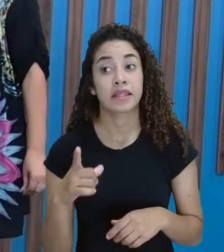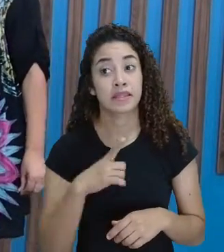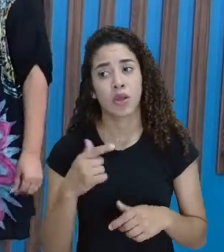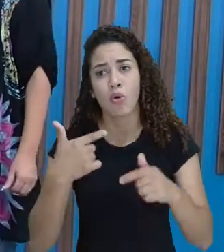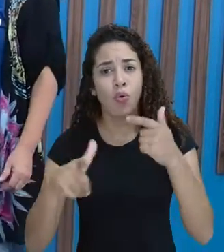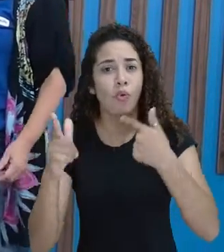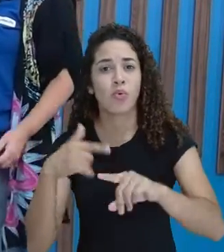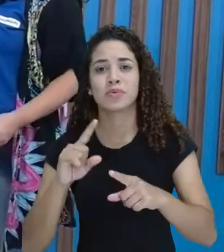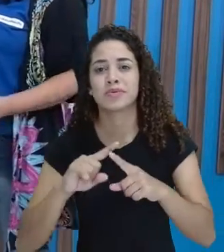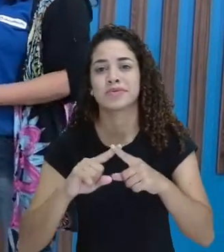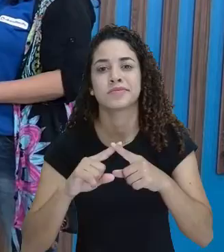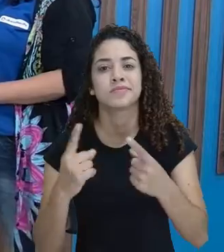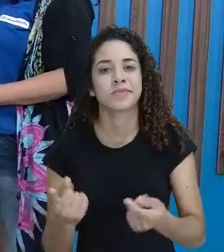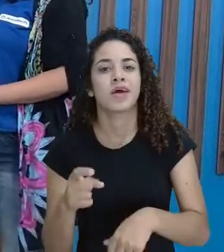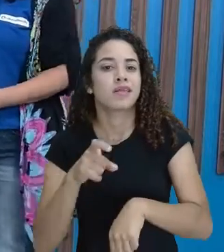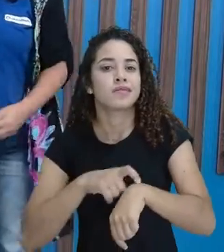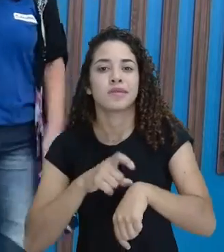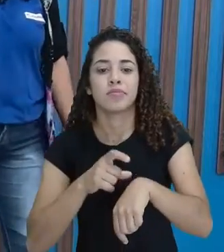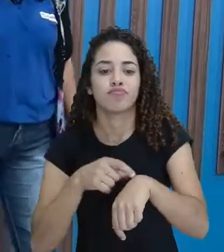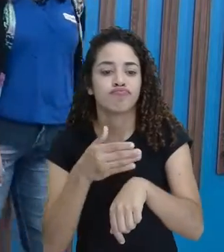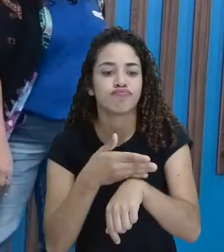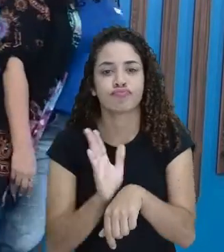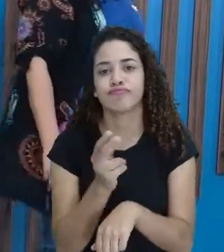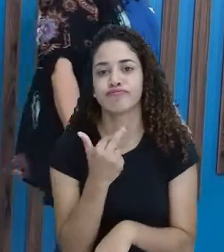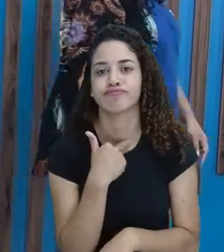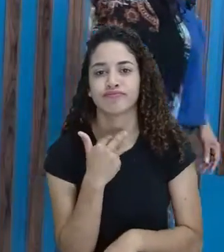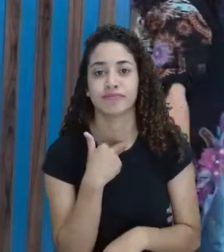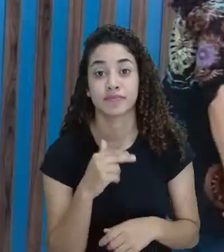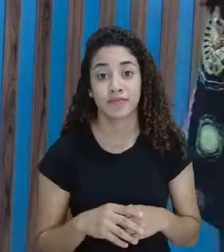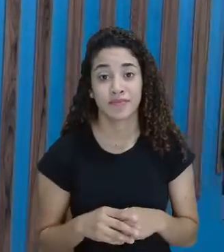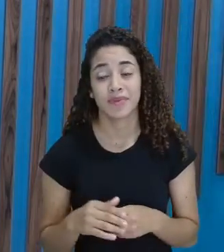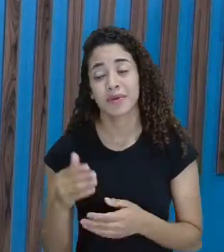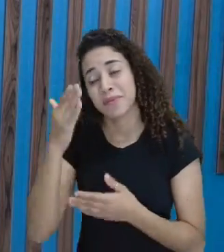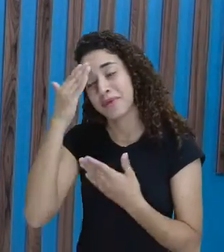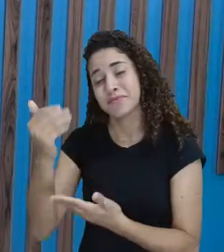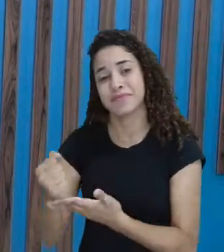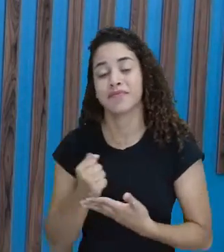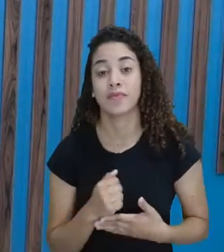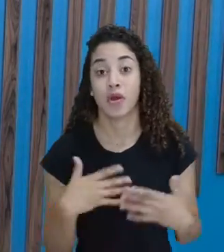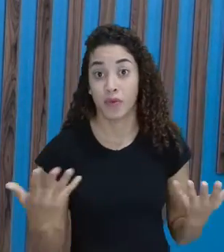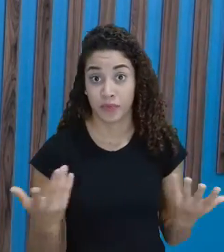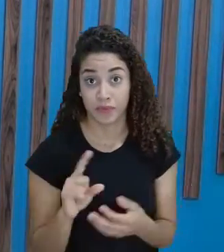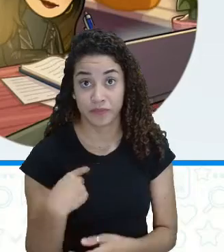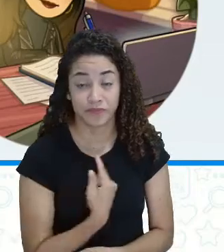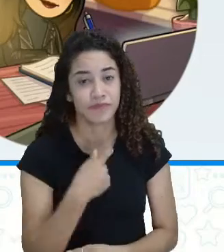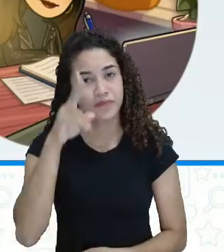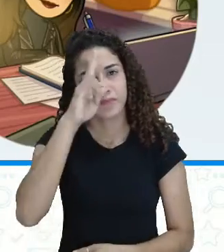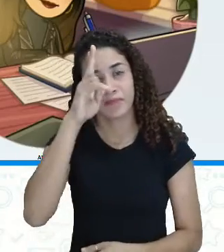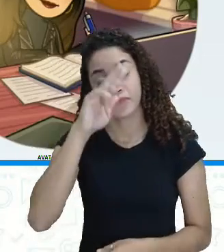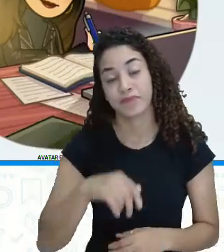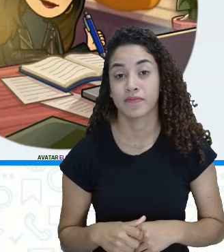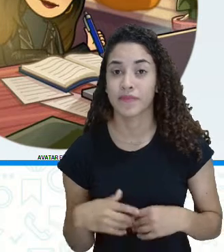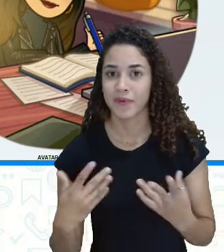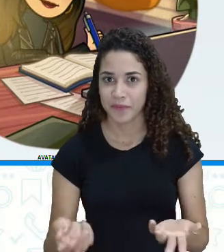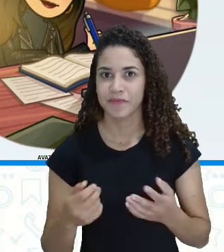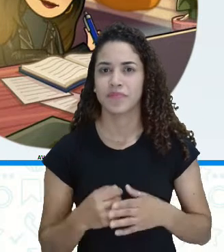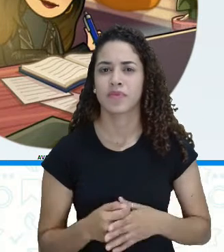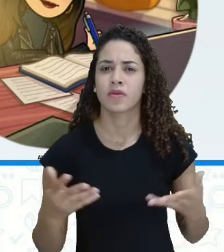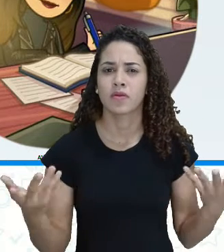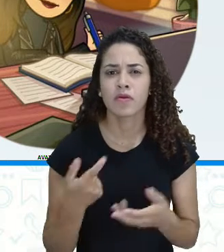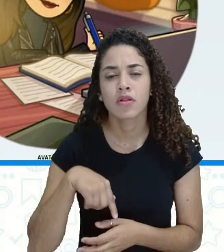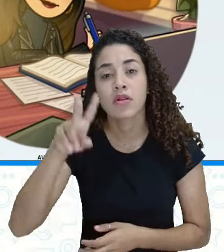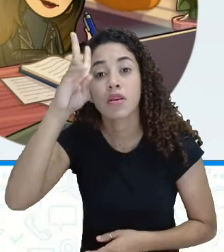outras aqui, mas o tempo voou. Obrigada, professora Kátia, por ter me ajudado, viu? Vamos revisar. Recordamos o que